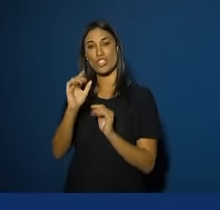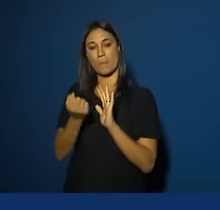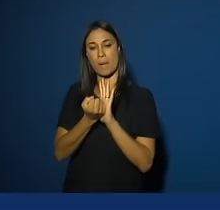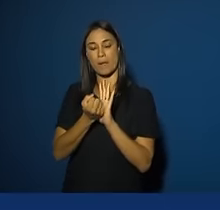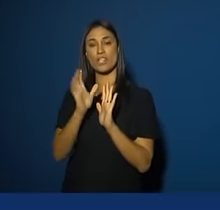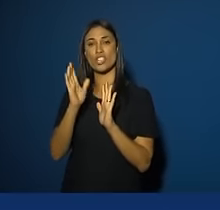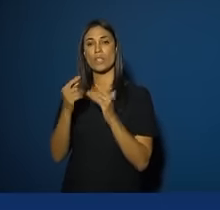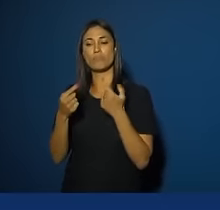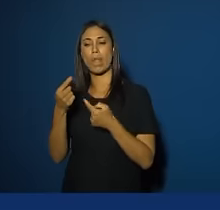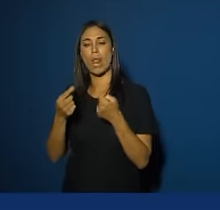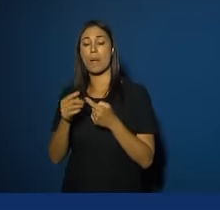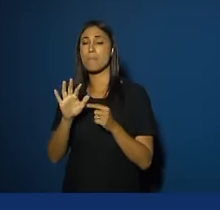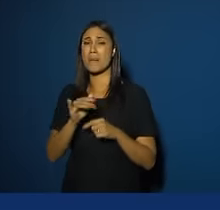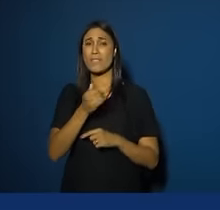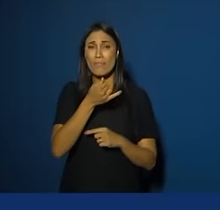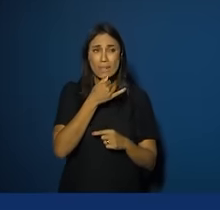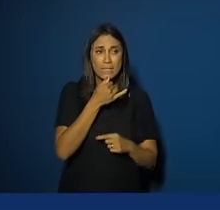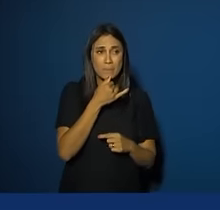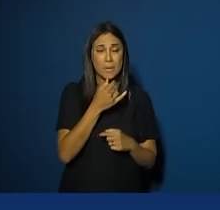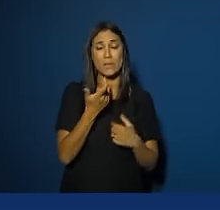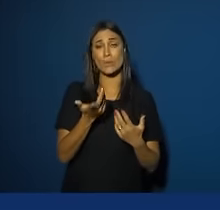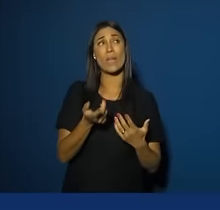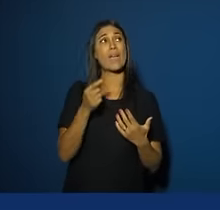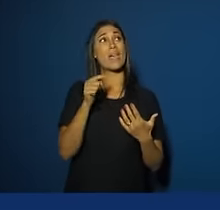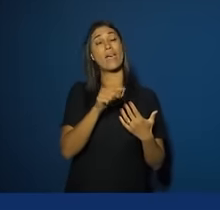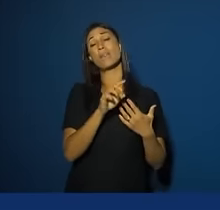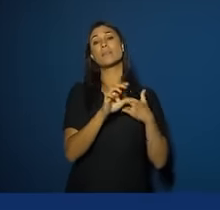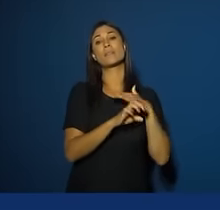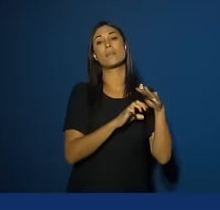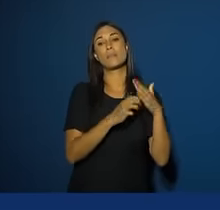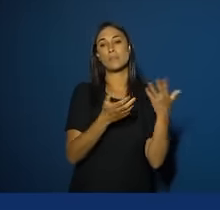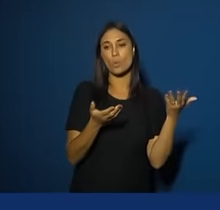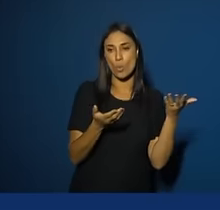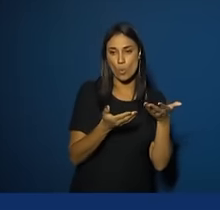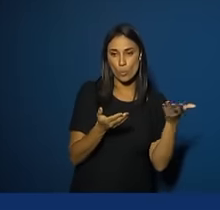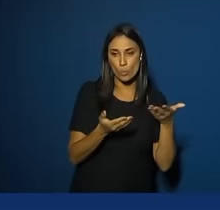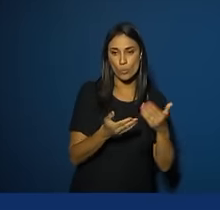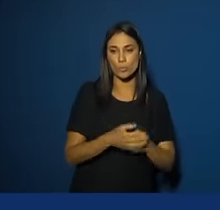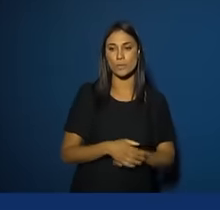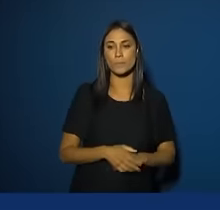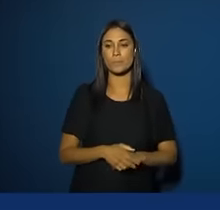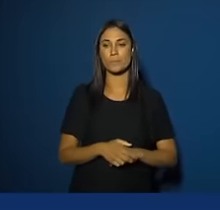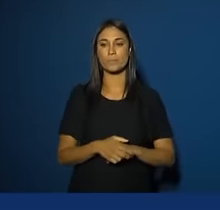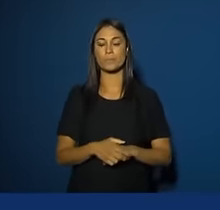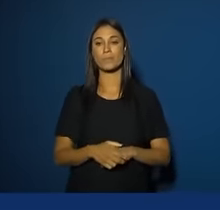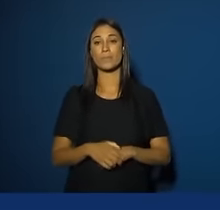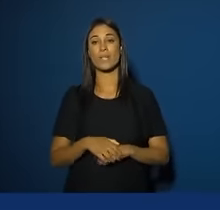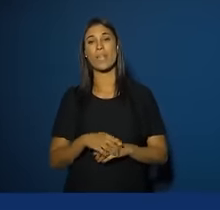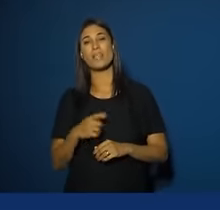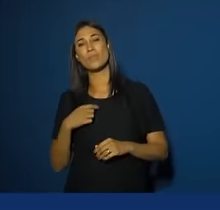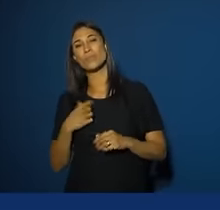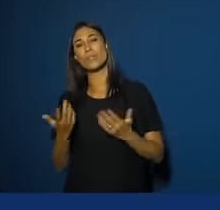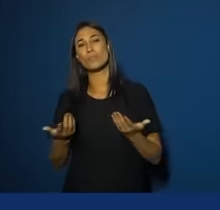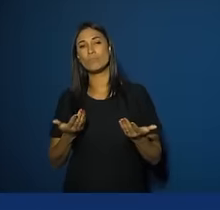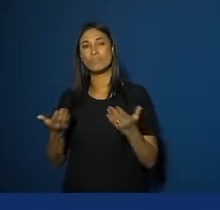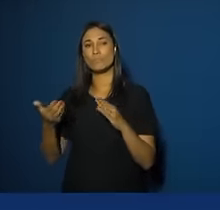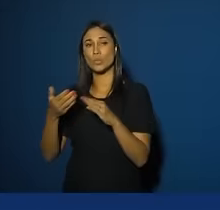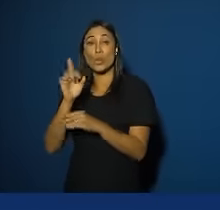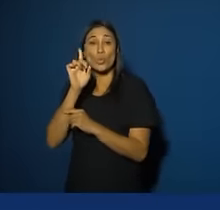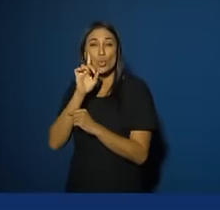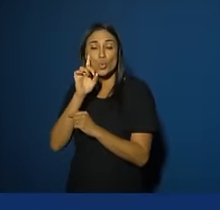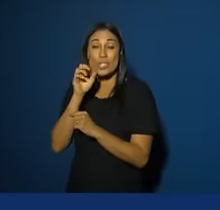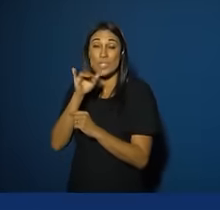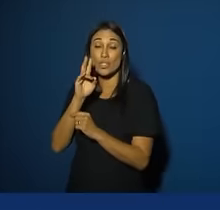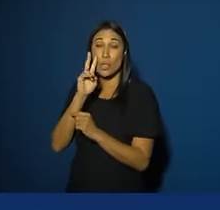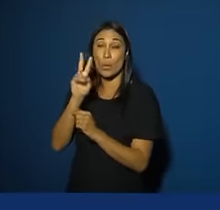assim, felizmente ou infelizmente, essas empresas hoje, elas estão tão pervasivas no nosso dia a dia, se a